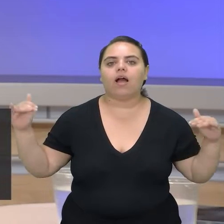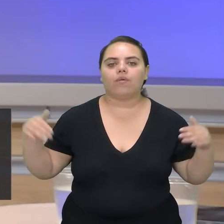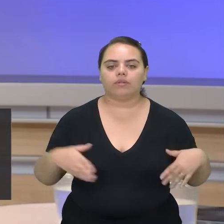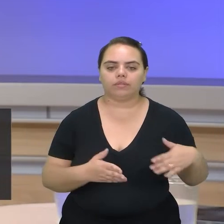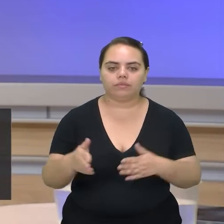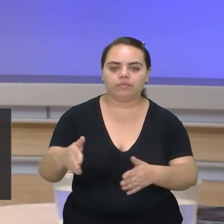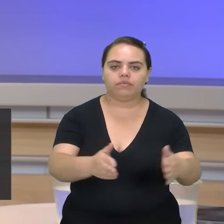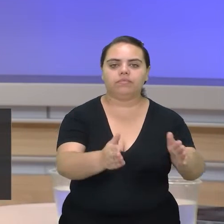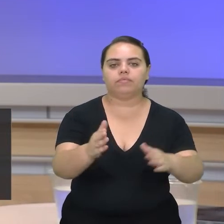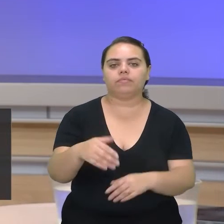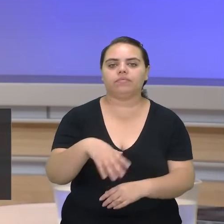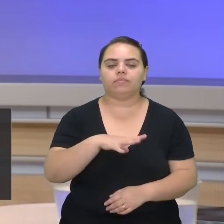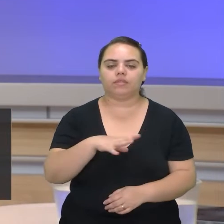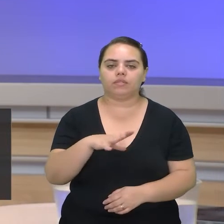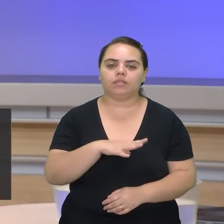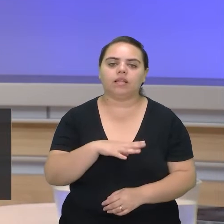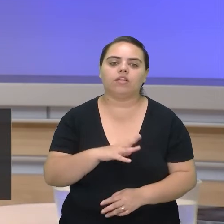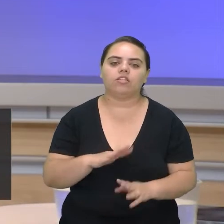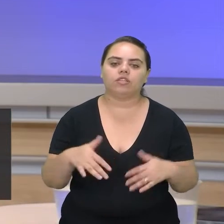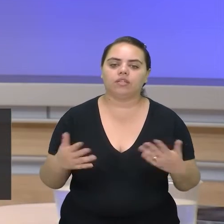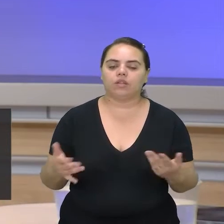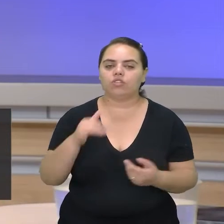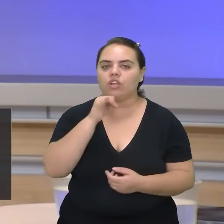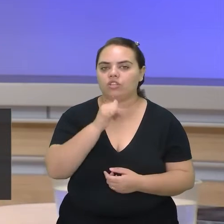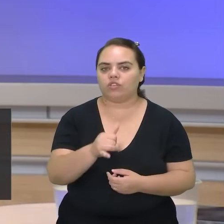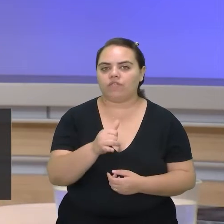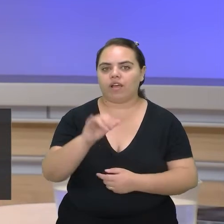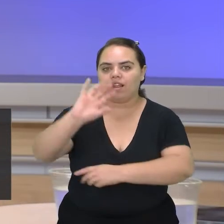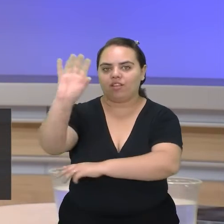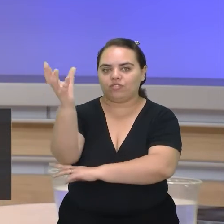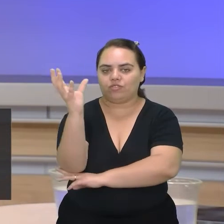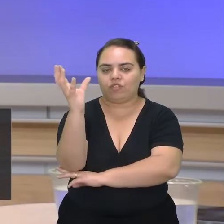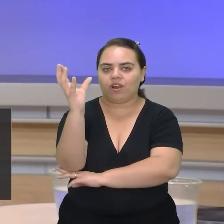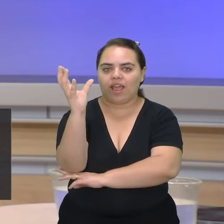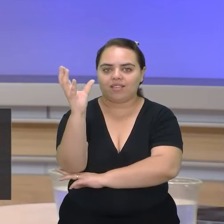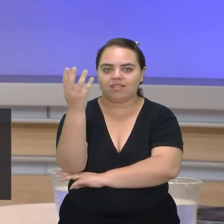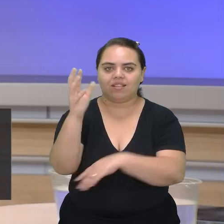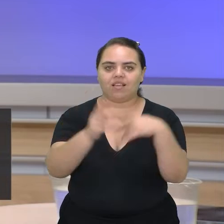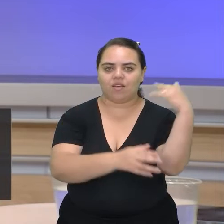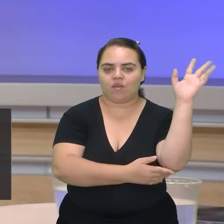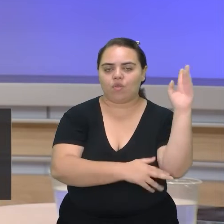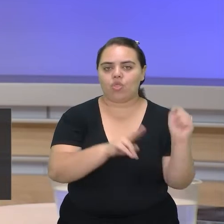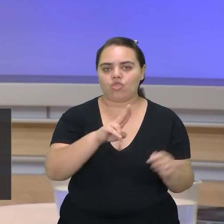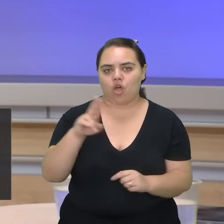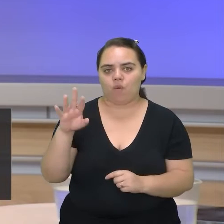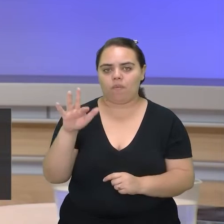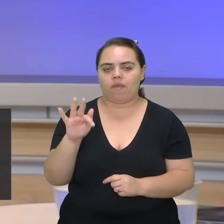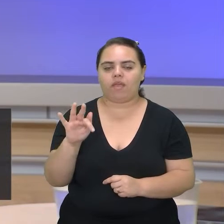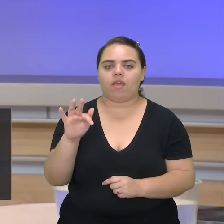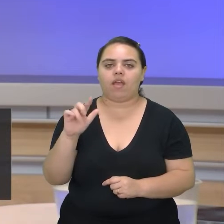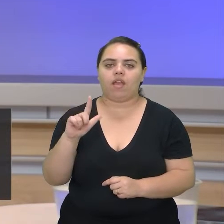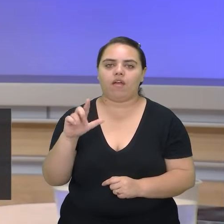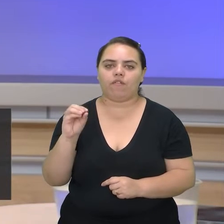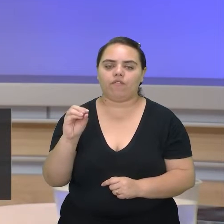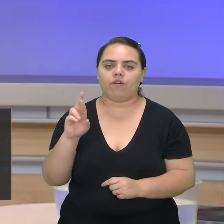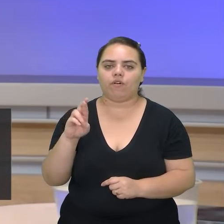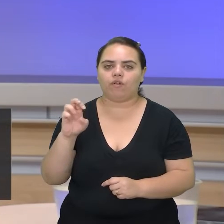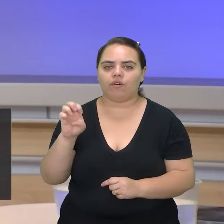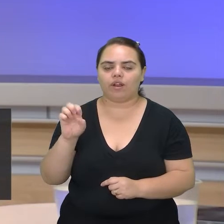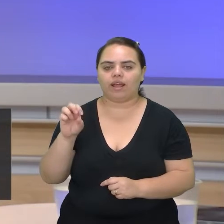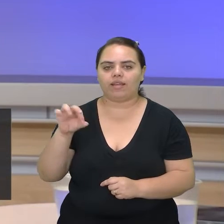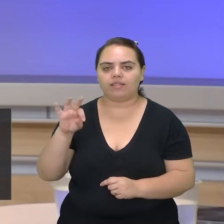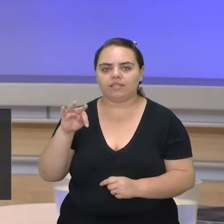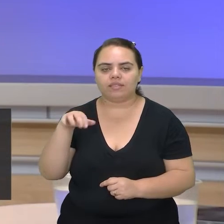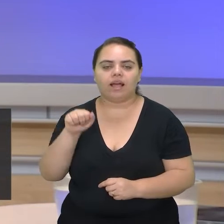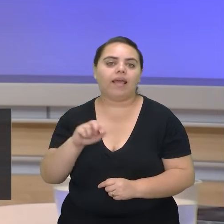as mini florestas têm essa cara. A gente chama de floresta e não de bosque, né? Eu acho que tem uma intenção também de resgatar uma identidade